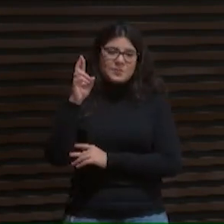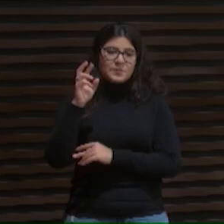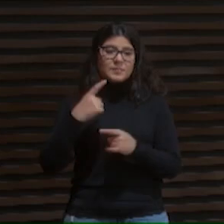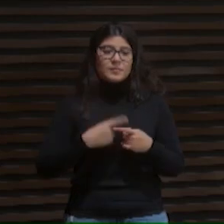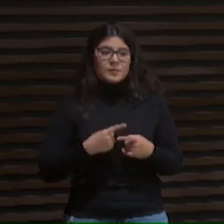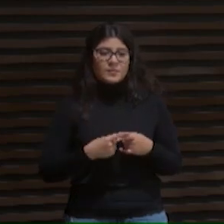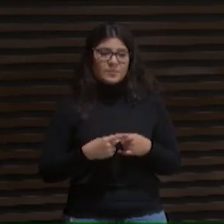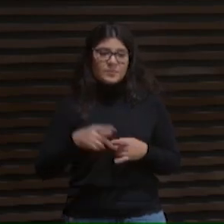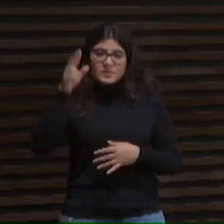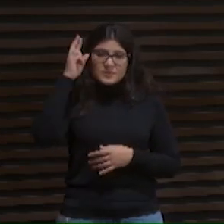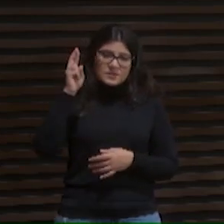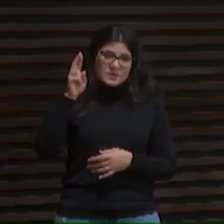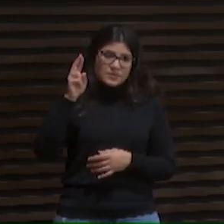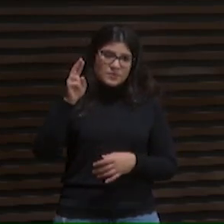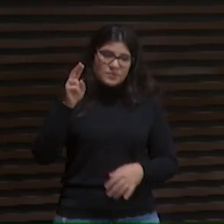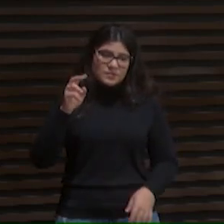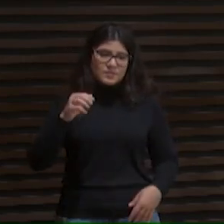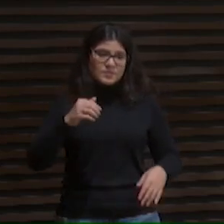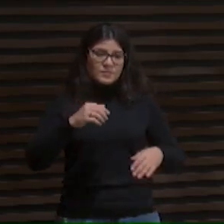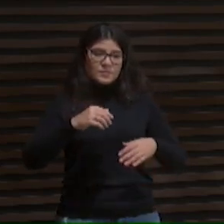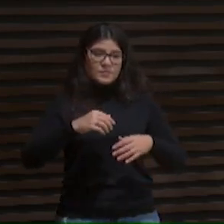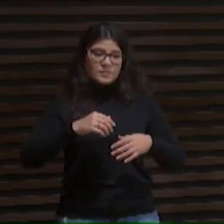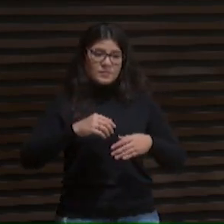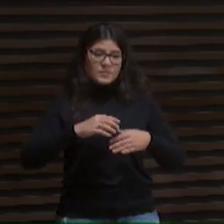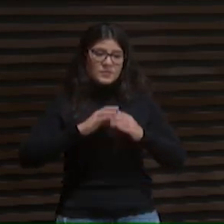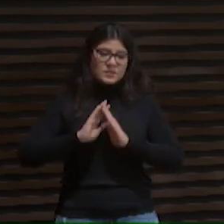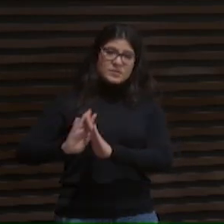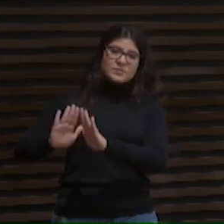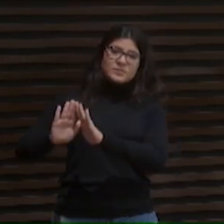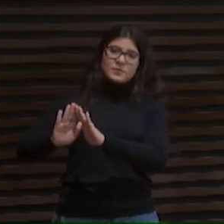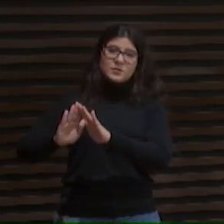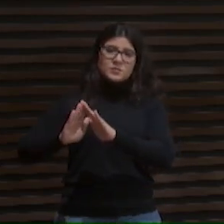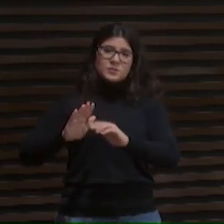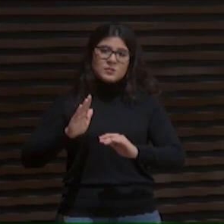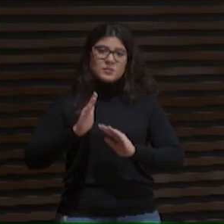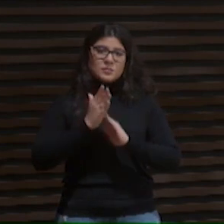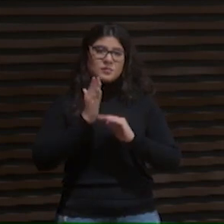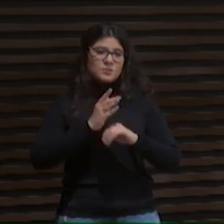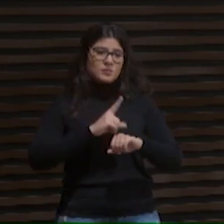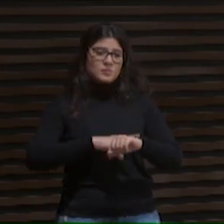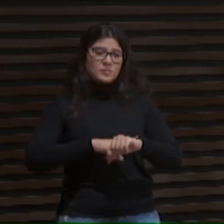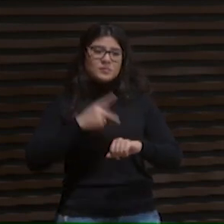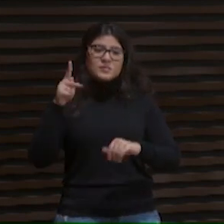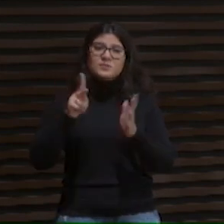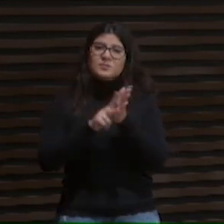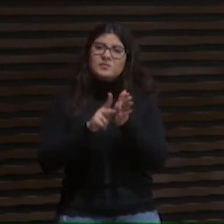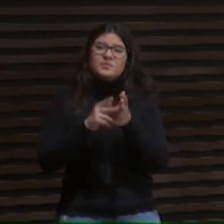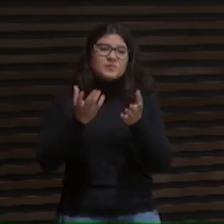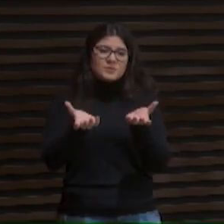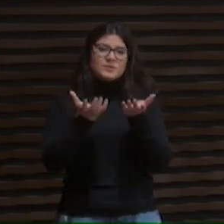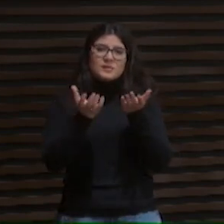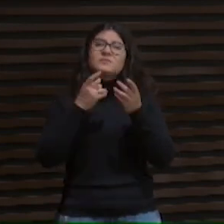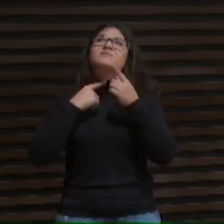Porque Ele abriu mão a todo tempo do seu querer, submetendo-se